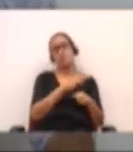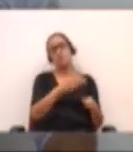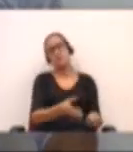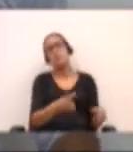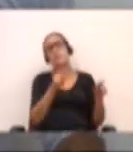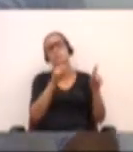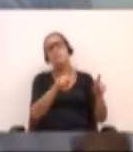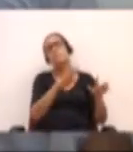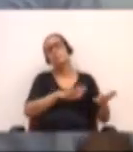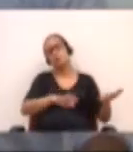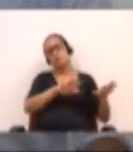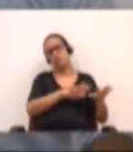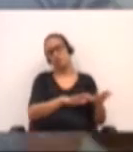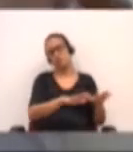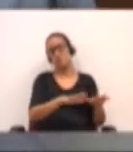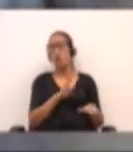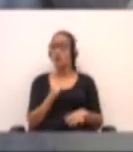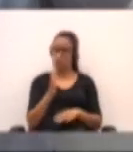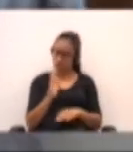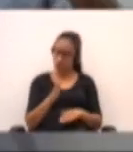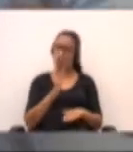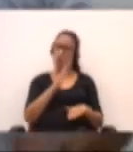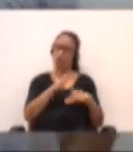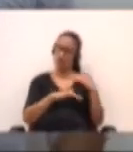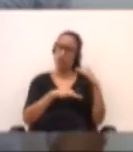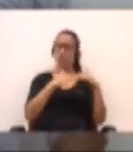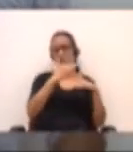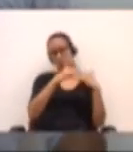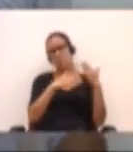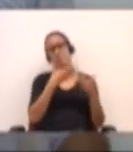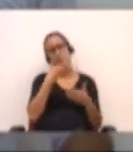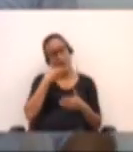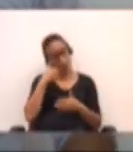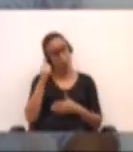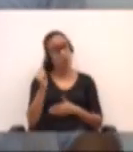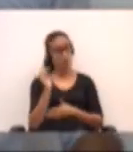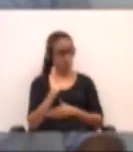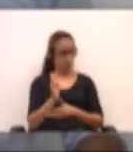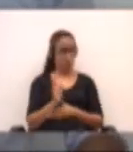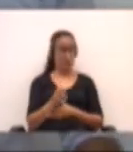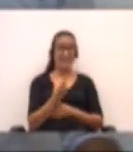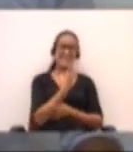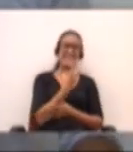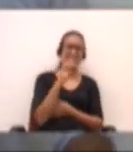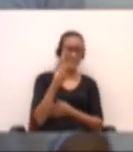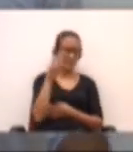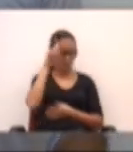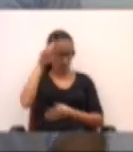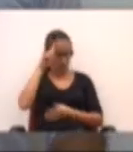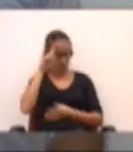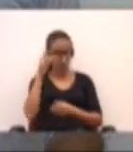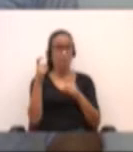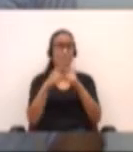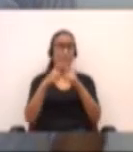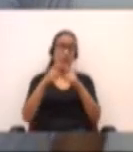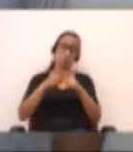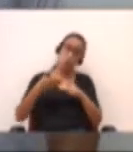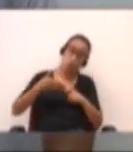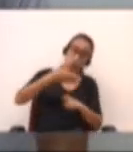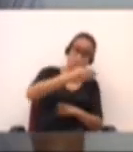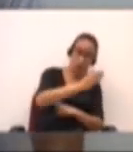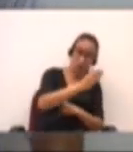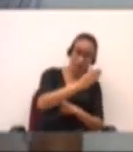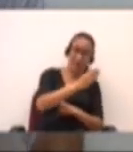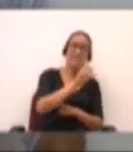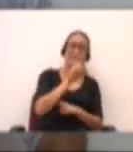esse povo. Já avançamos um pouco, já vão médico a cada 15 dias atender a população, as 100 famílias